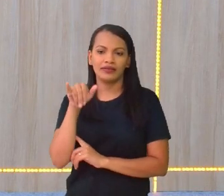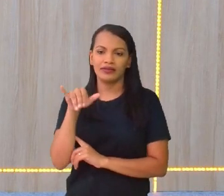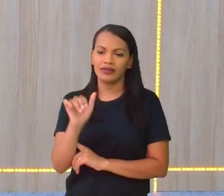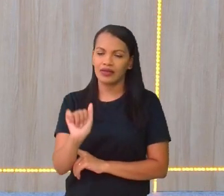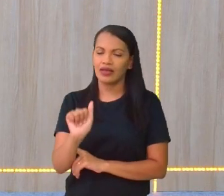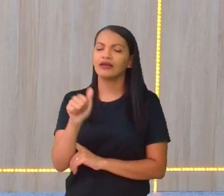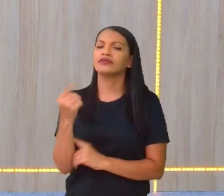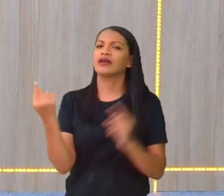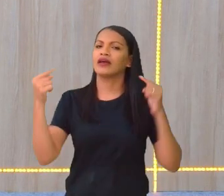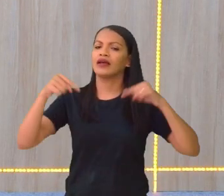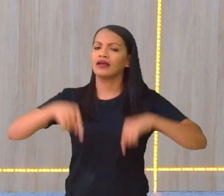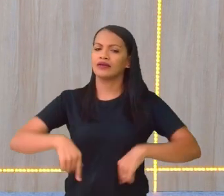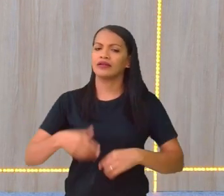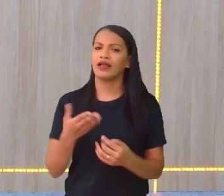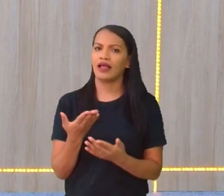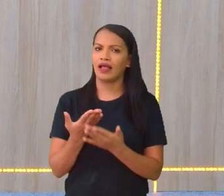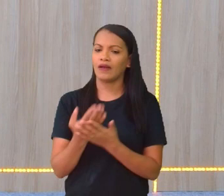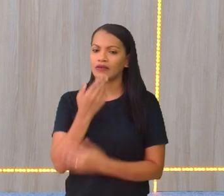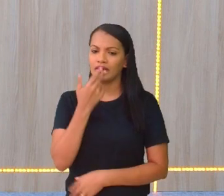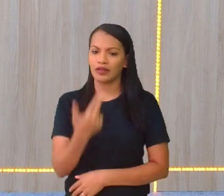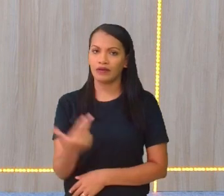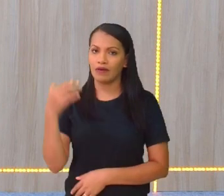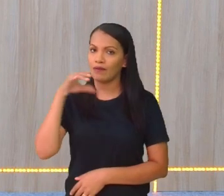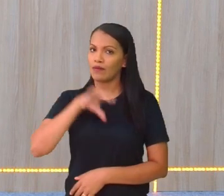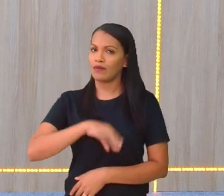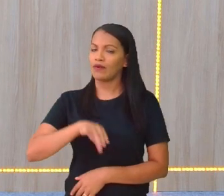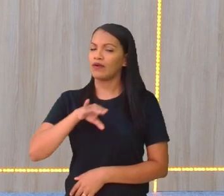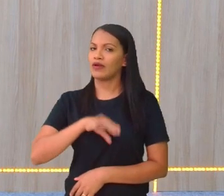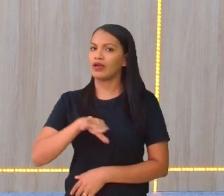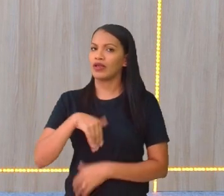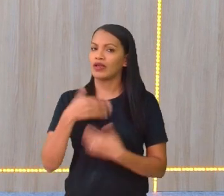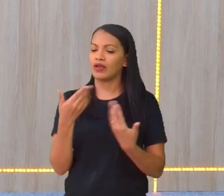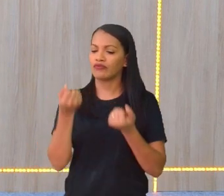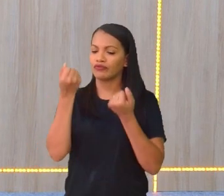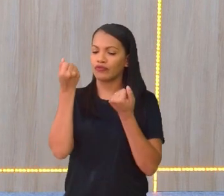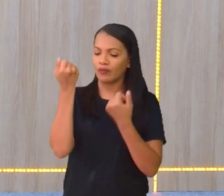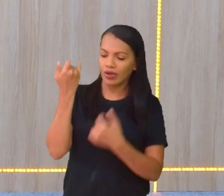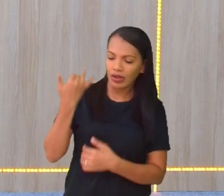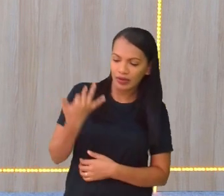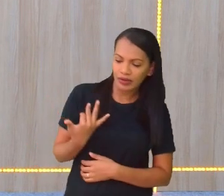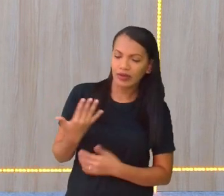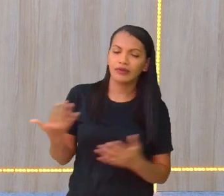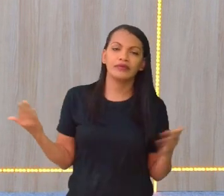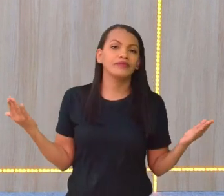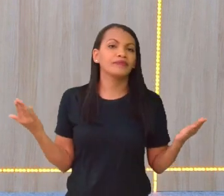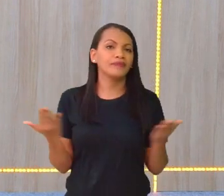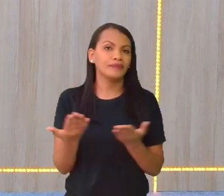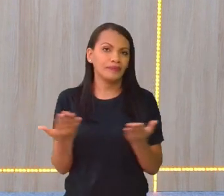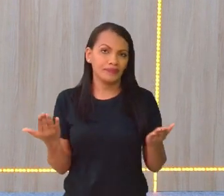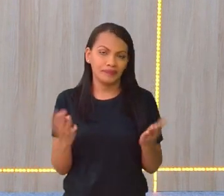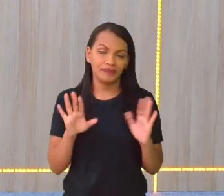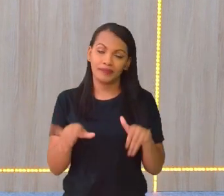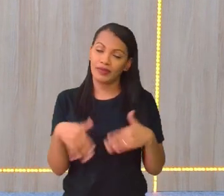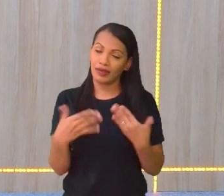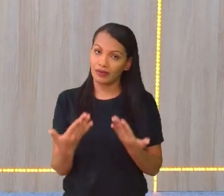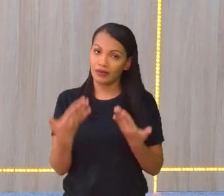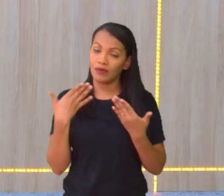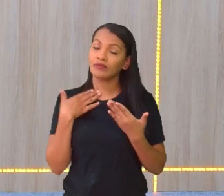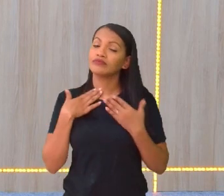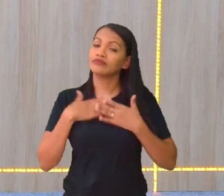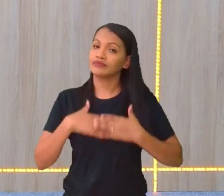uma aula de língua portuguesa. Eu vou me autodescrever, não é? Então, eu visto